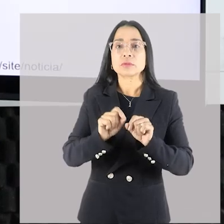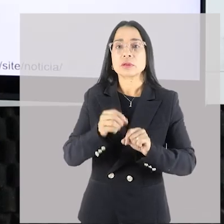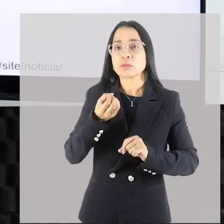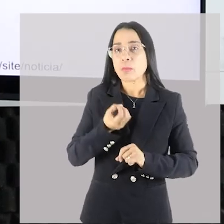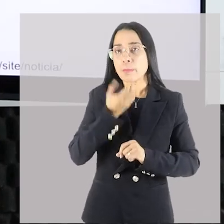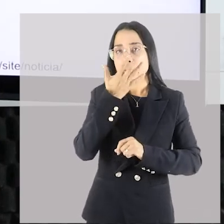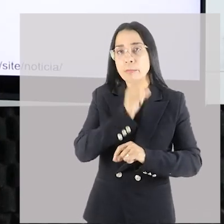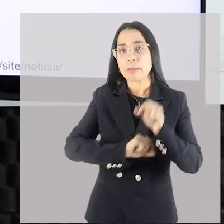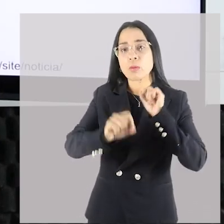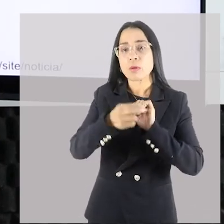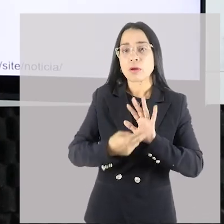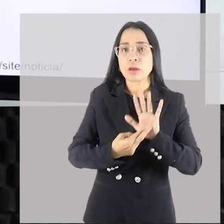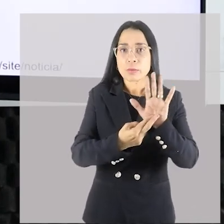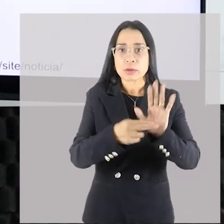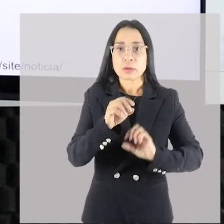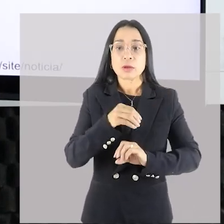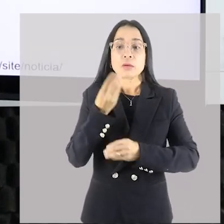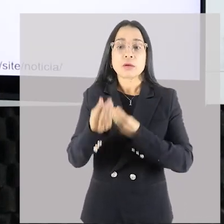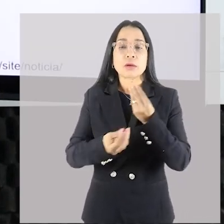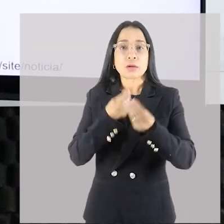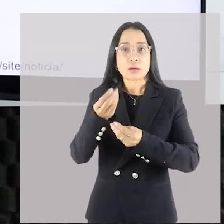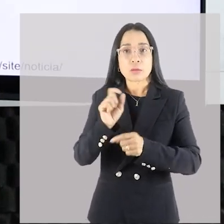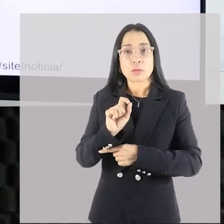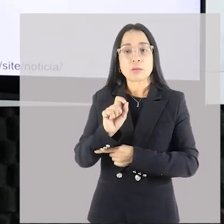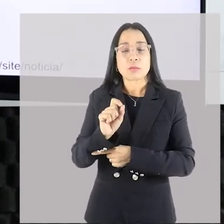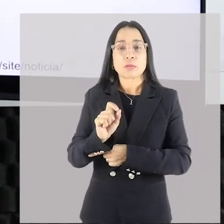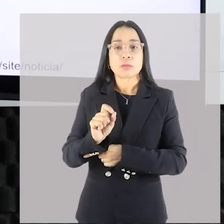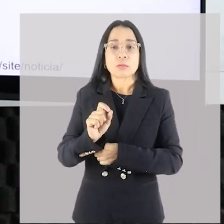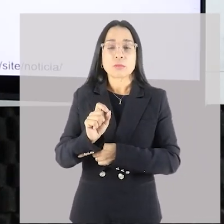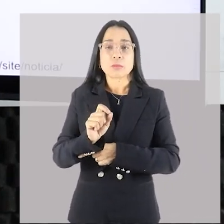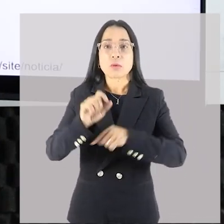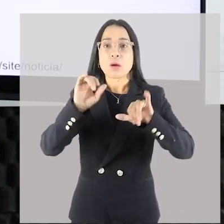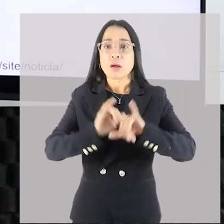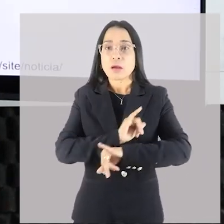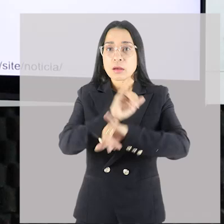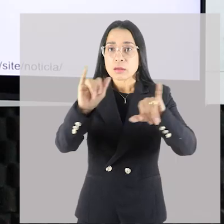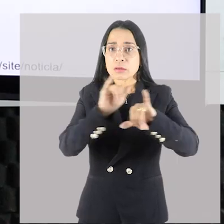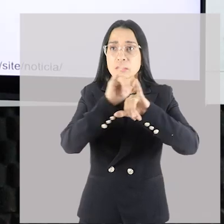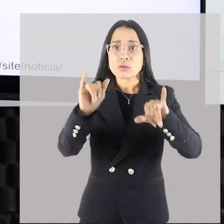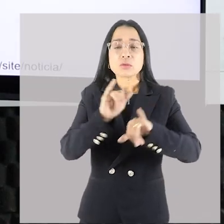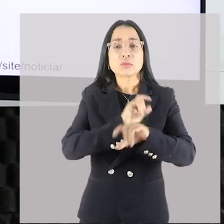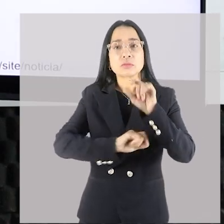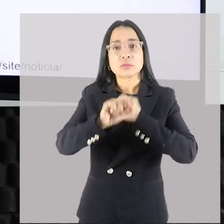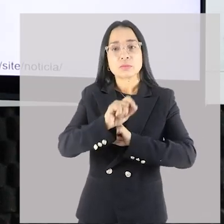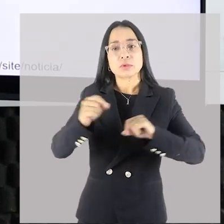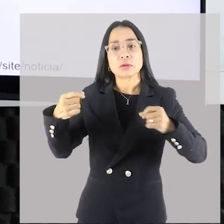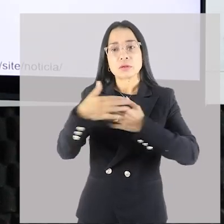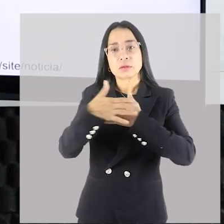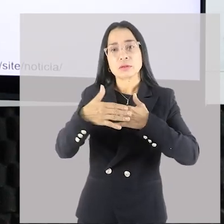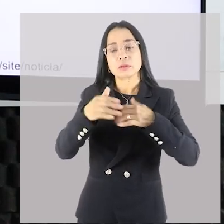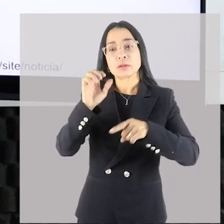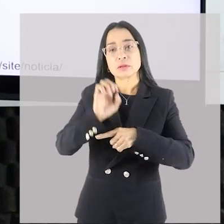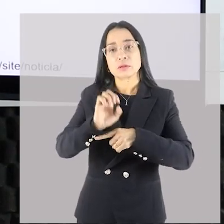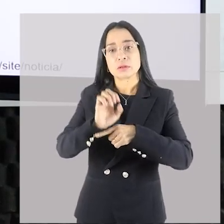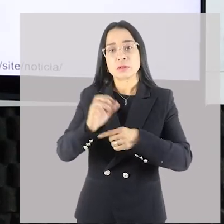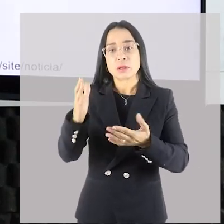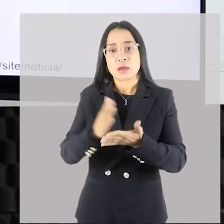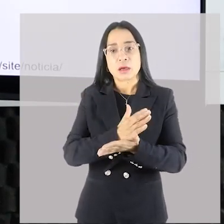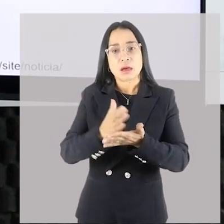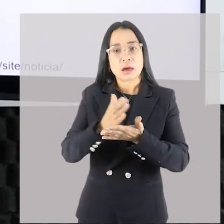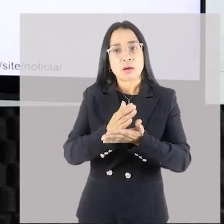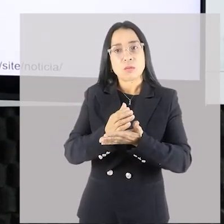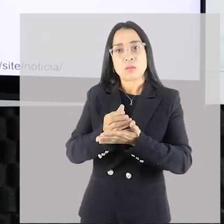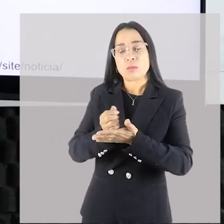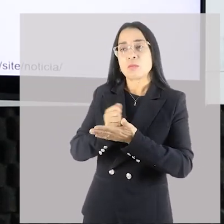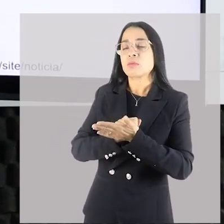uma boa representação, porque era uma forma também de divulgar aquela cidade-estado. Alguns se